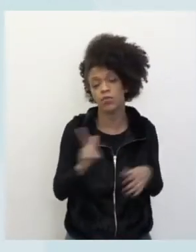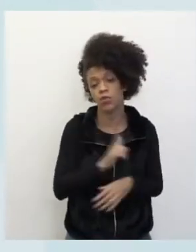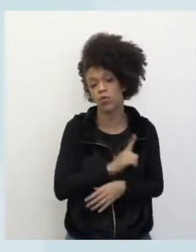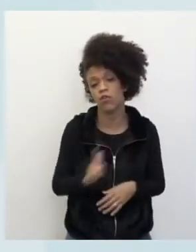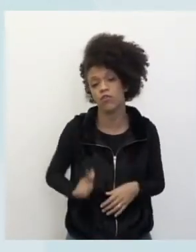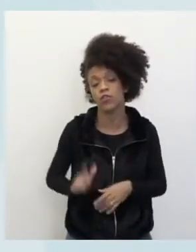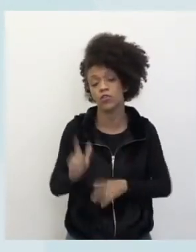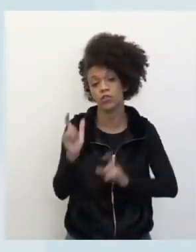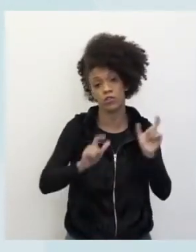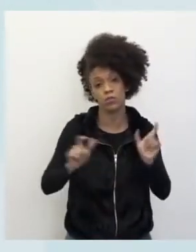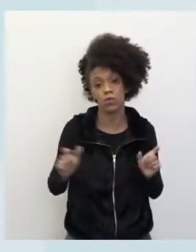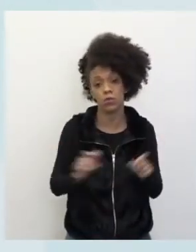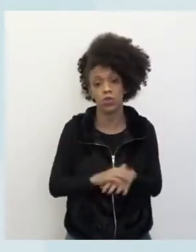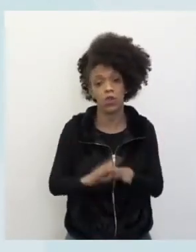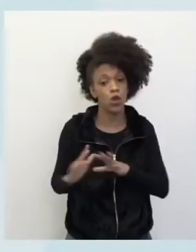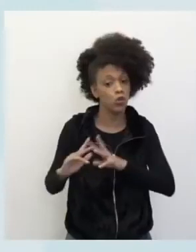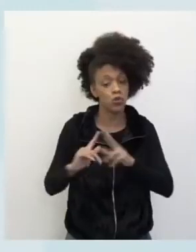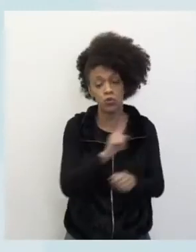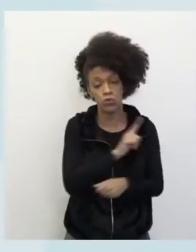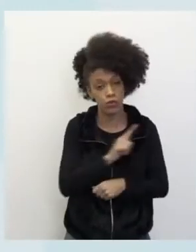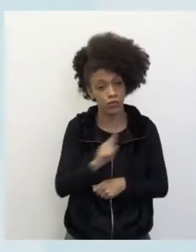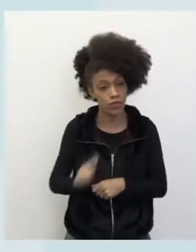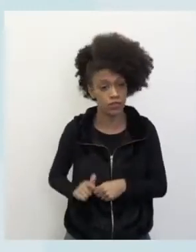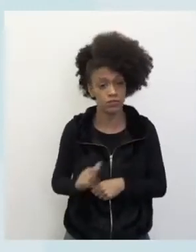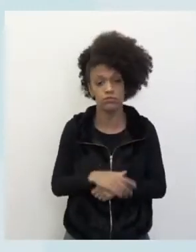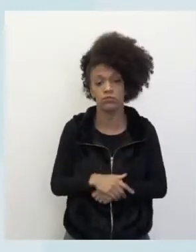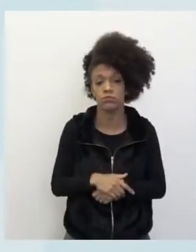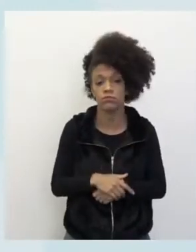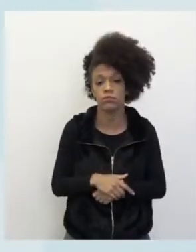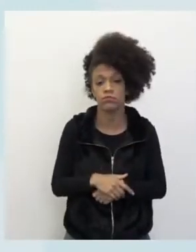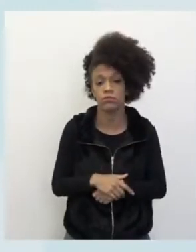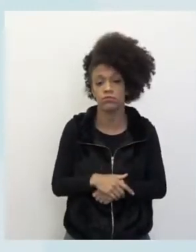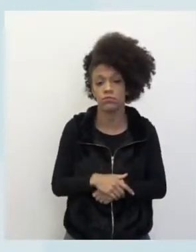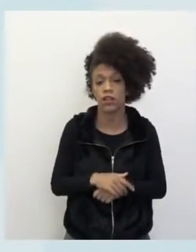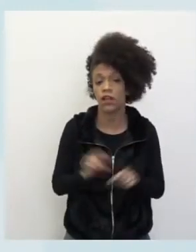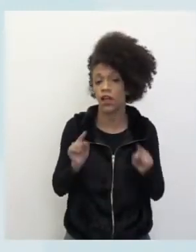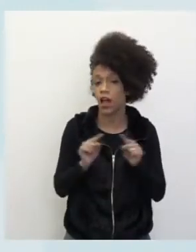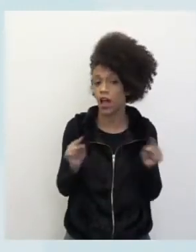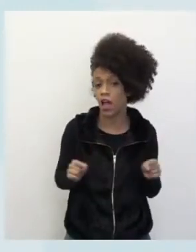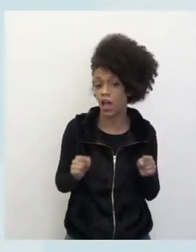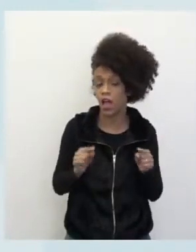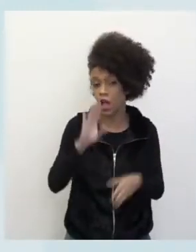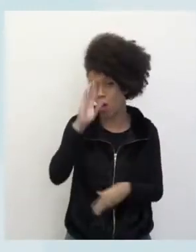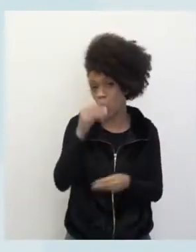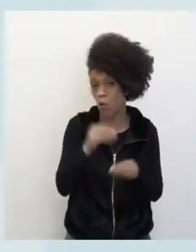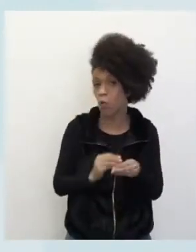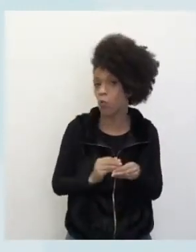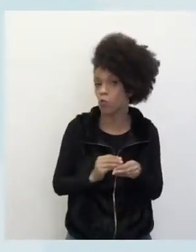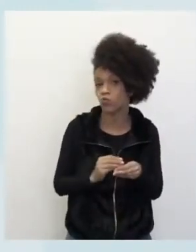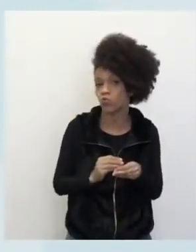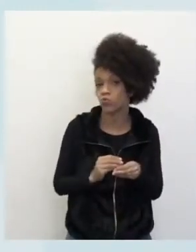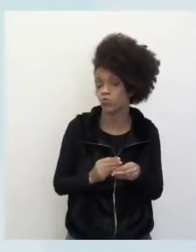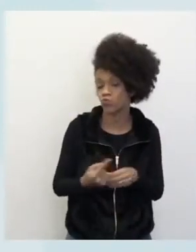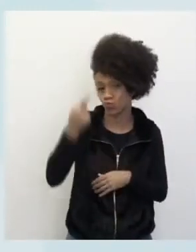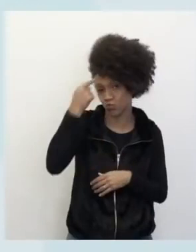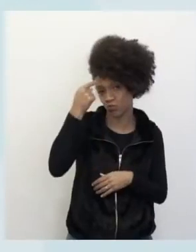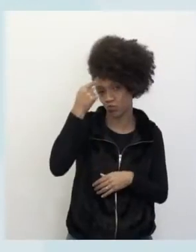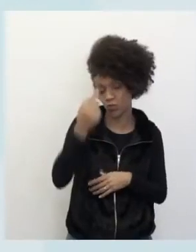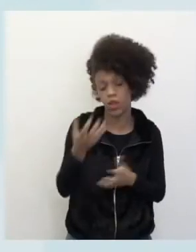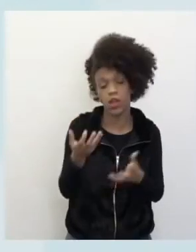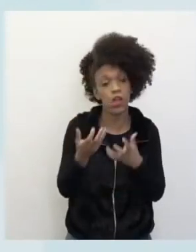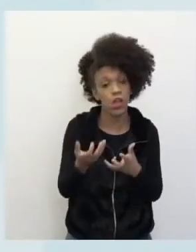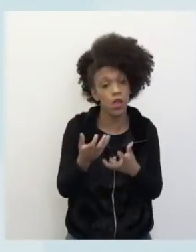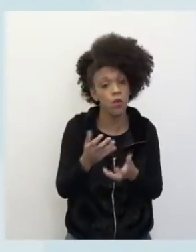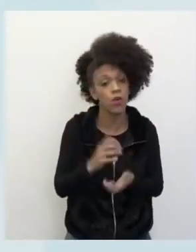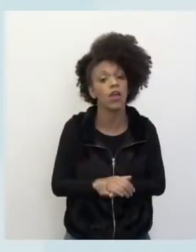ponto. Todos são governantes, ponto. Entre parênteses, a ideia é de conclusão. Eu quero uma